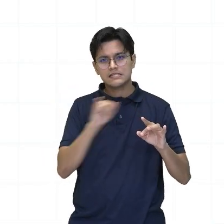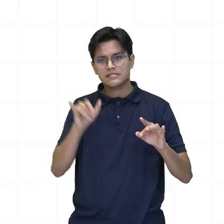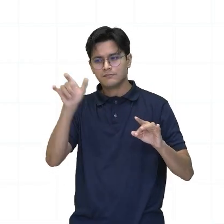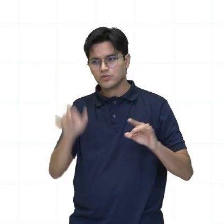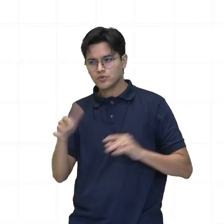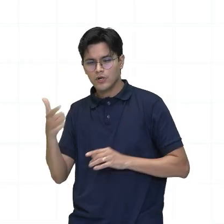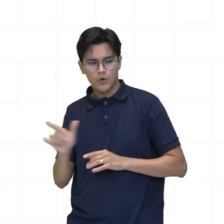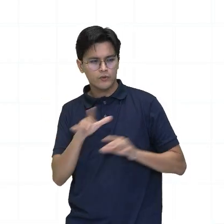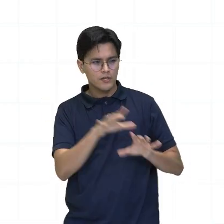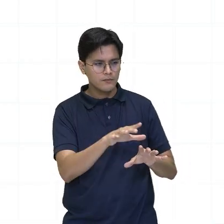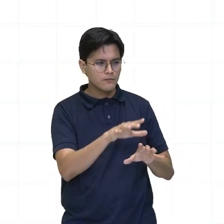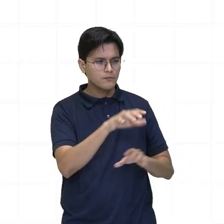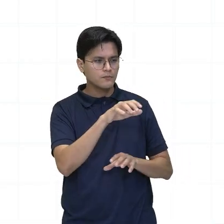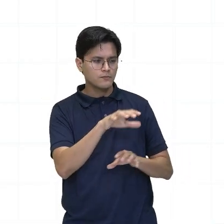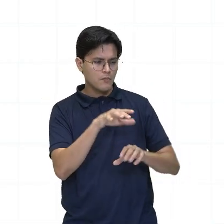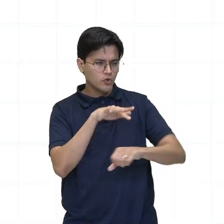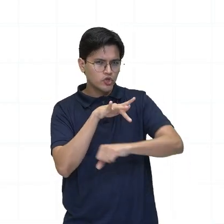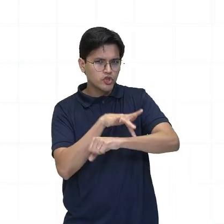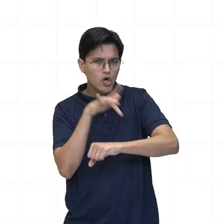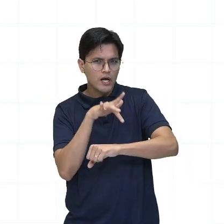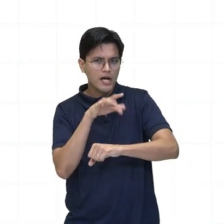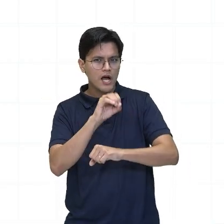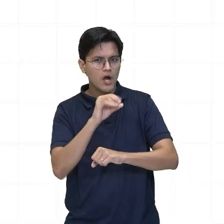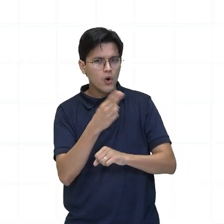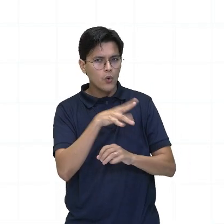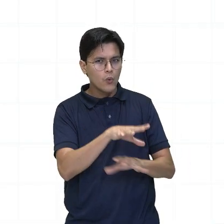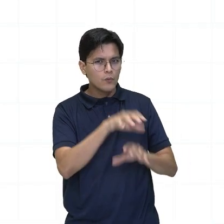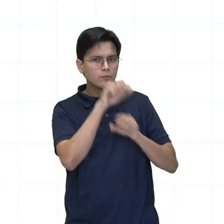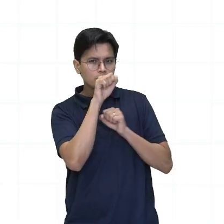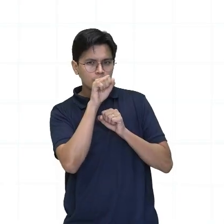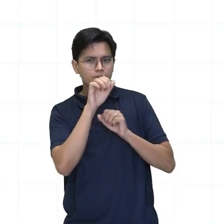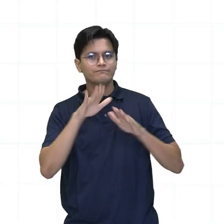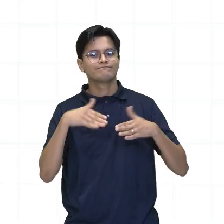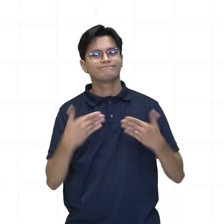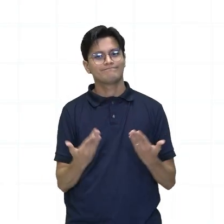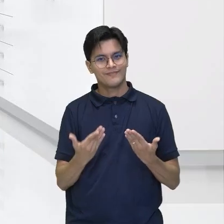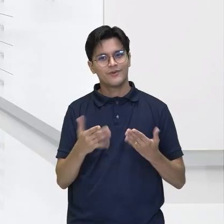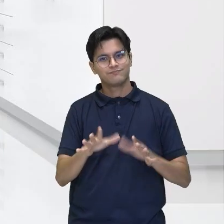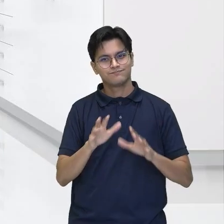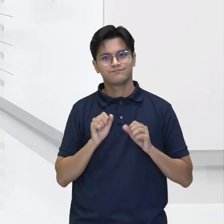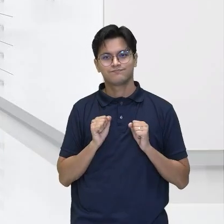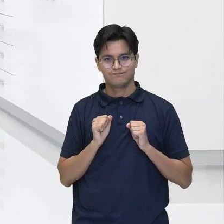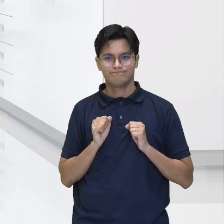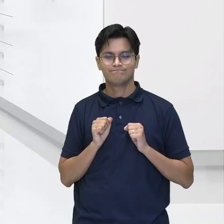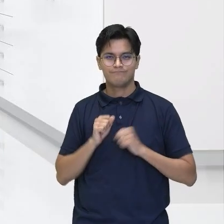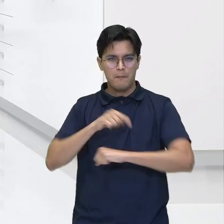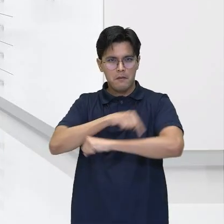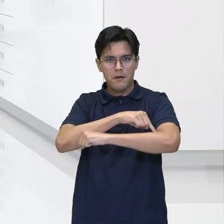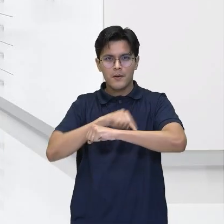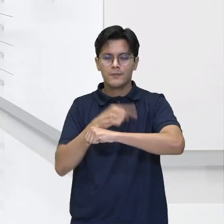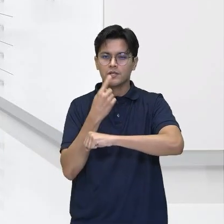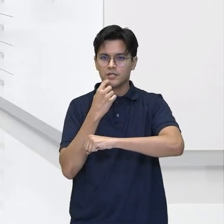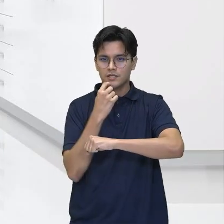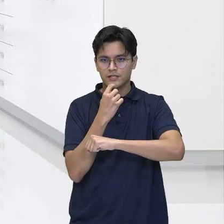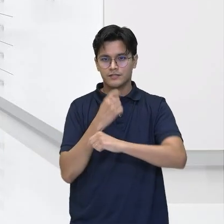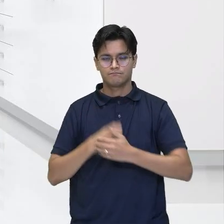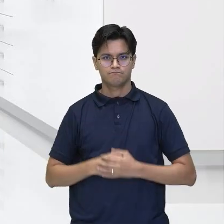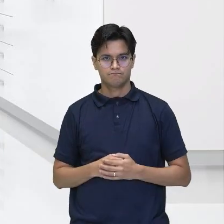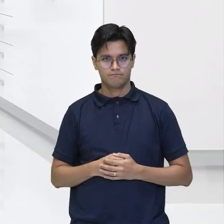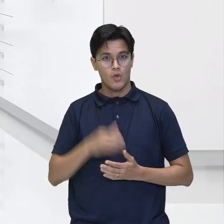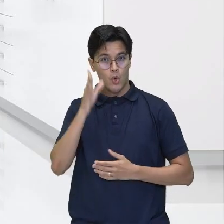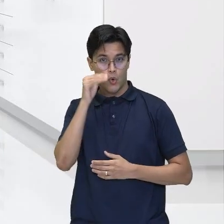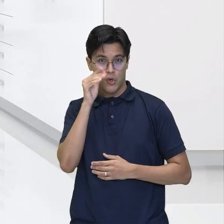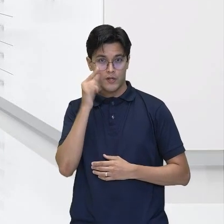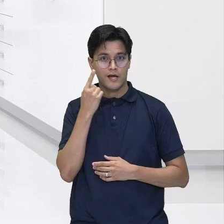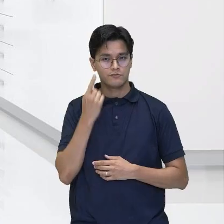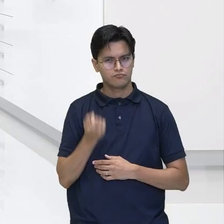e fadiga, né? E é interessante aqui eu citar para vocês que eu fui ter catapora, né,